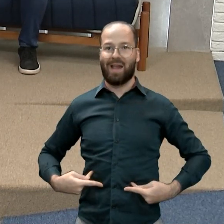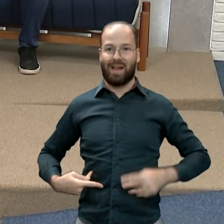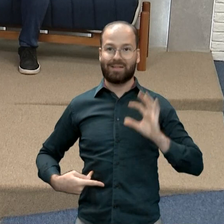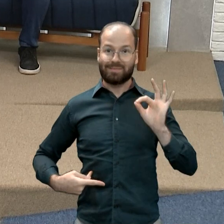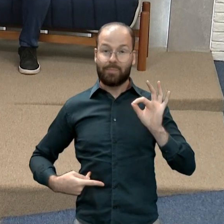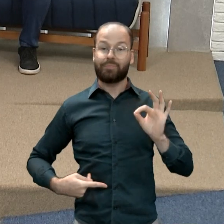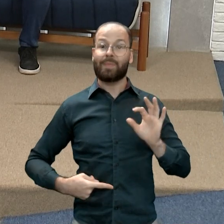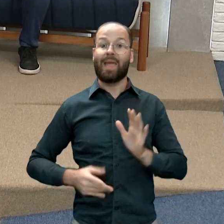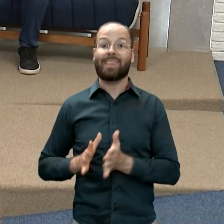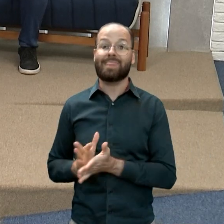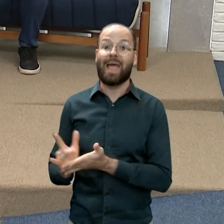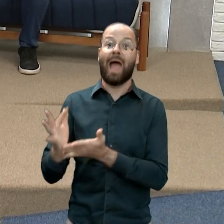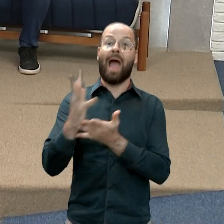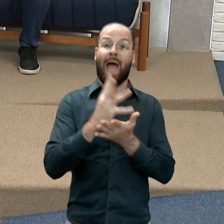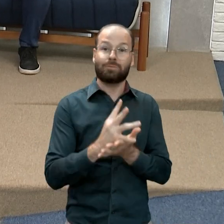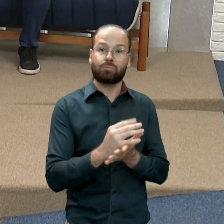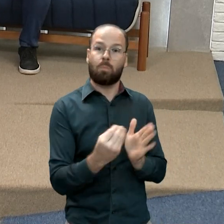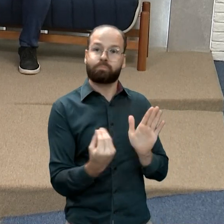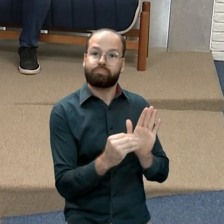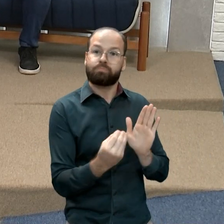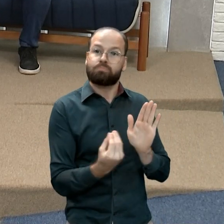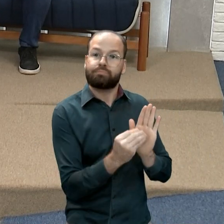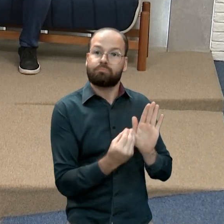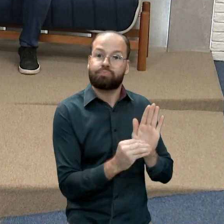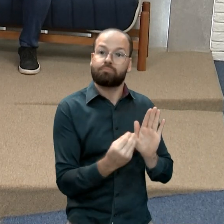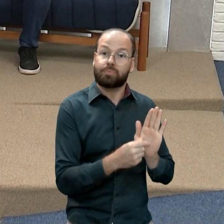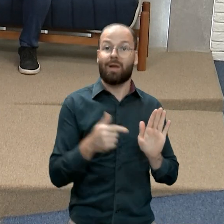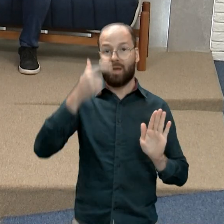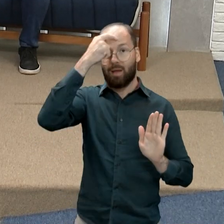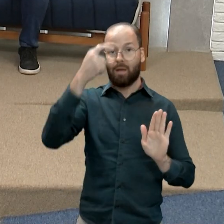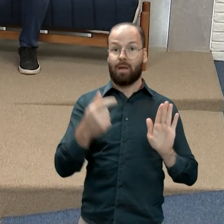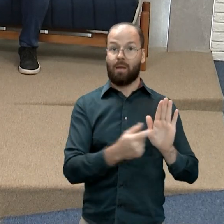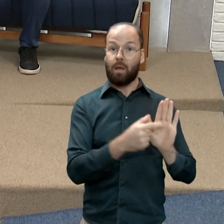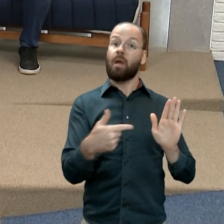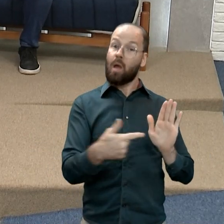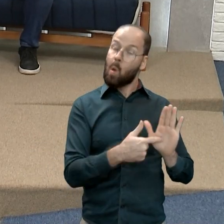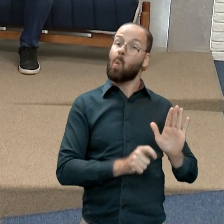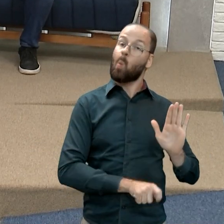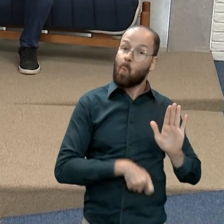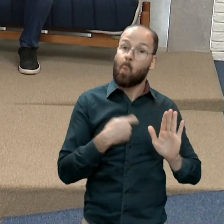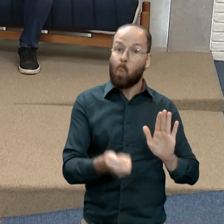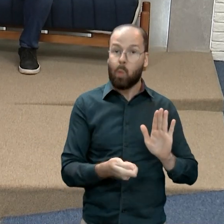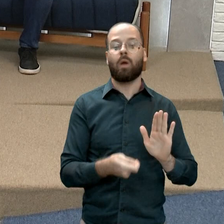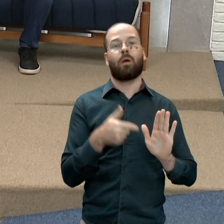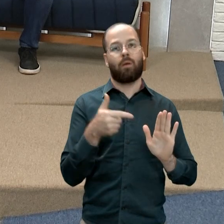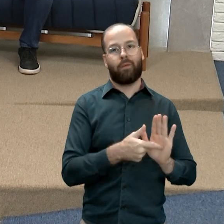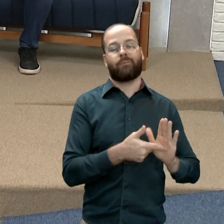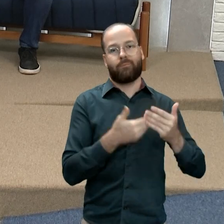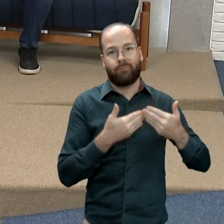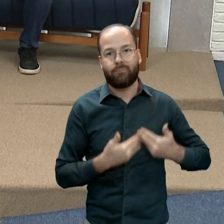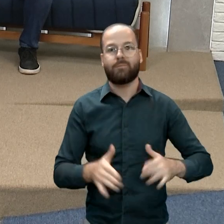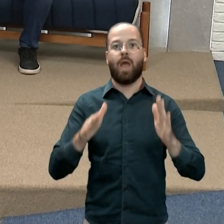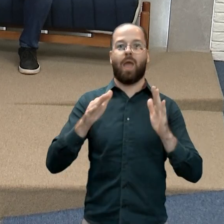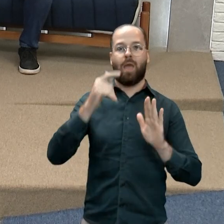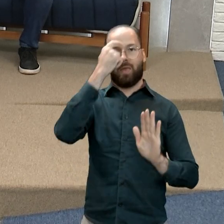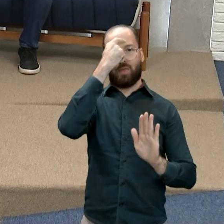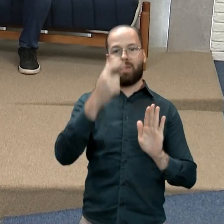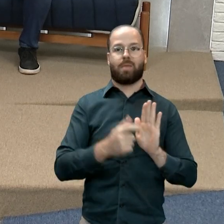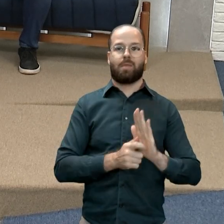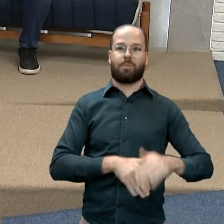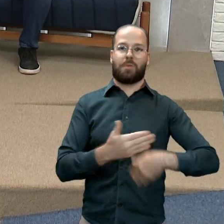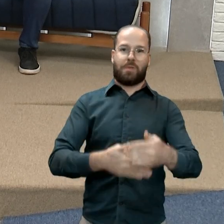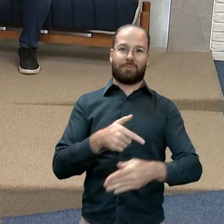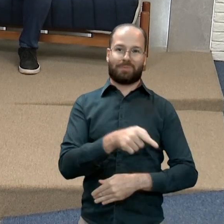inteligência artificial, ela serve, então, como também ali mecanismo para que a inteligência artificial continue a desenvolver a partir